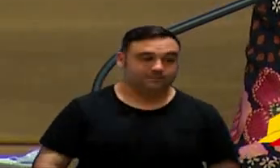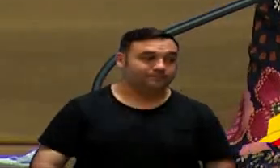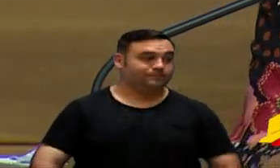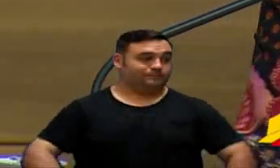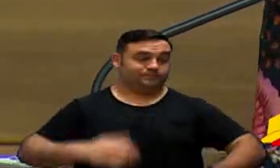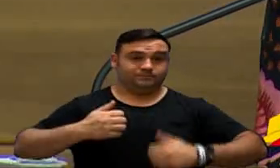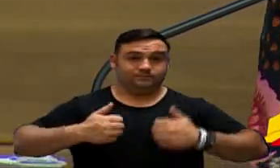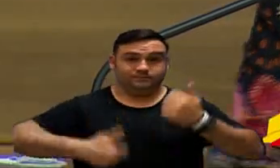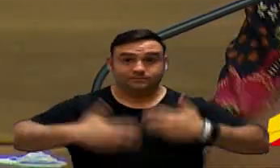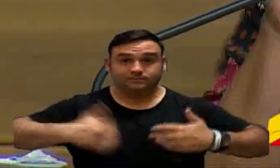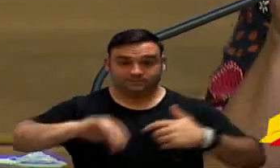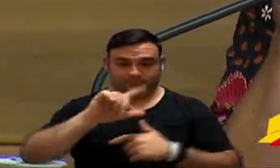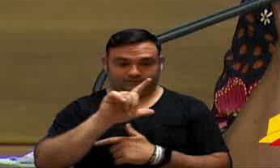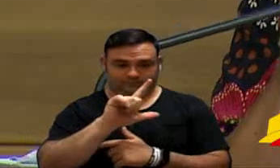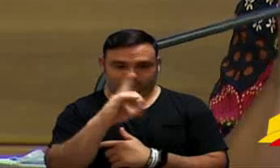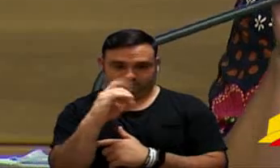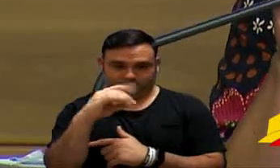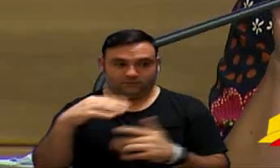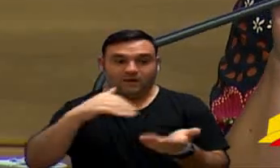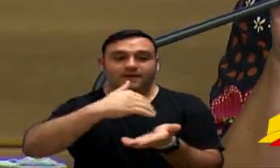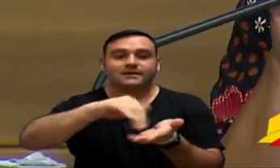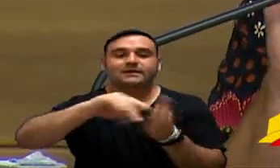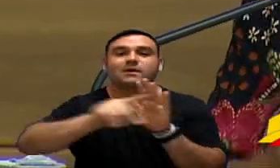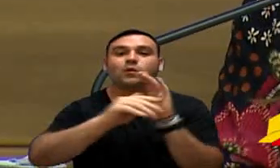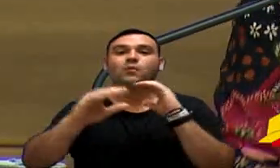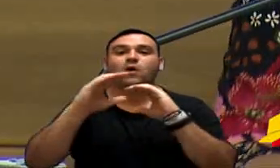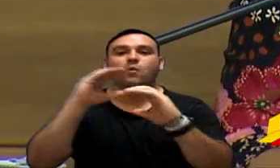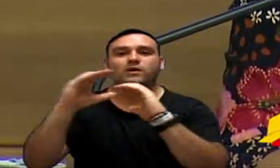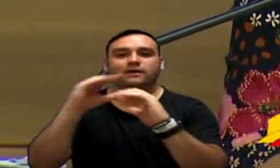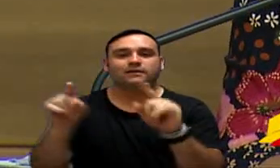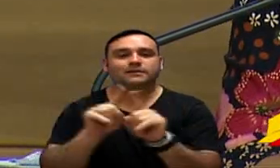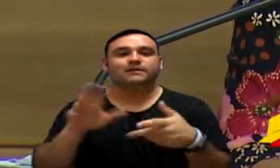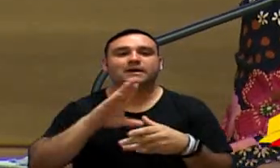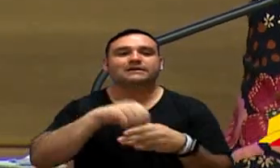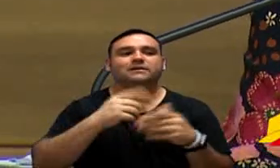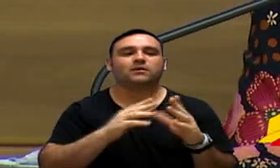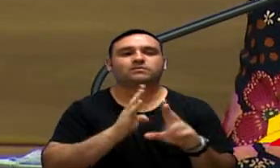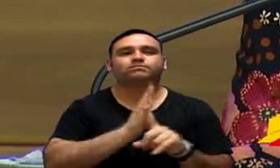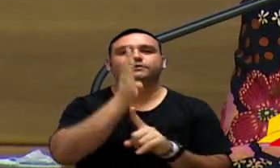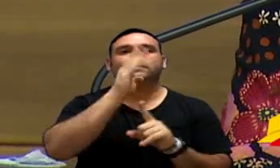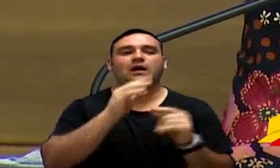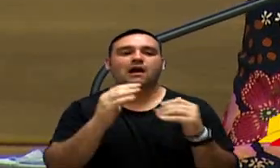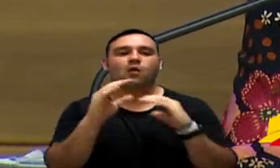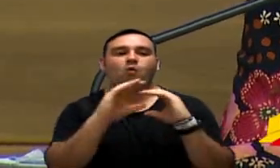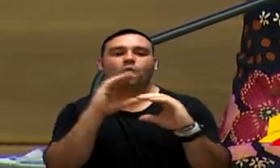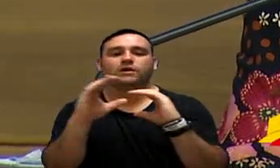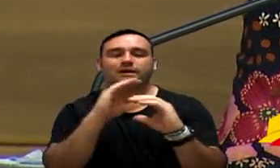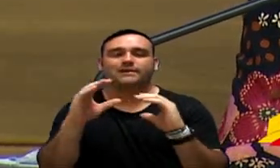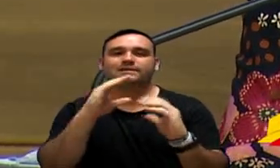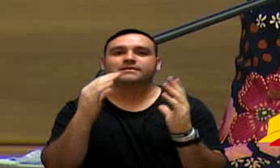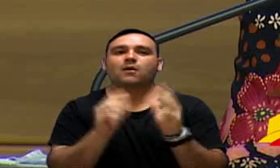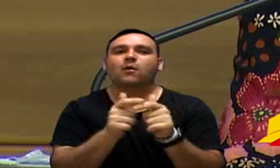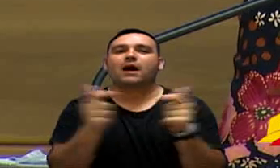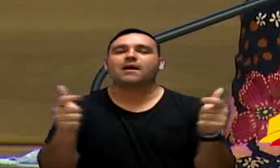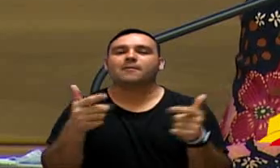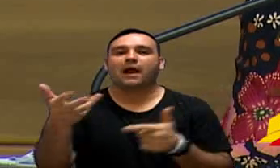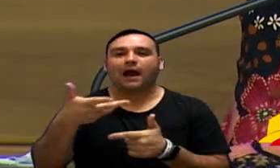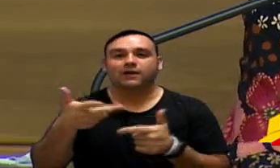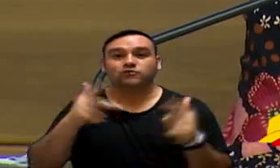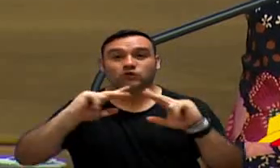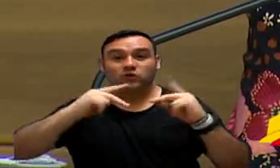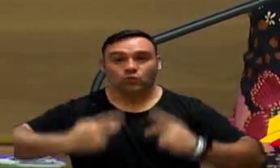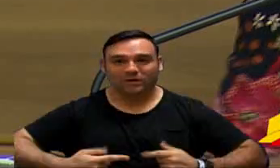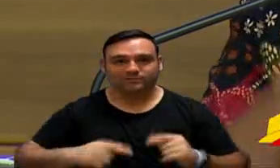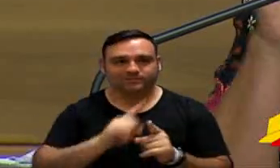Falando da LDO, da Secretaria de Comunicação, e dentro do pilar de comunicação ampla, ágil e